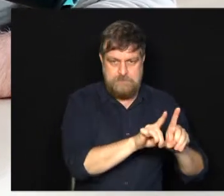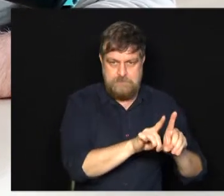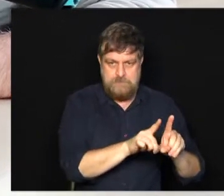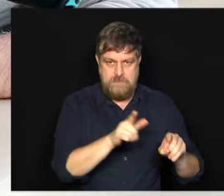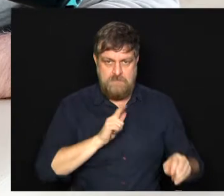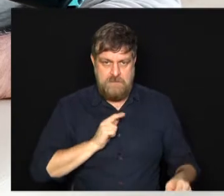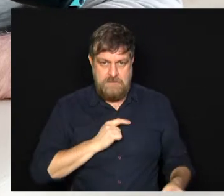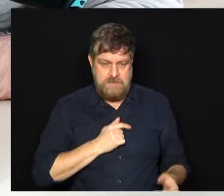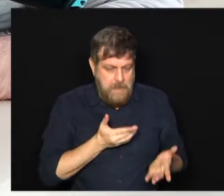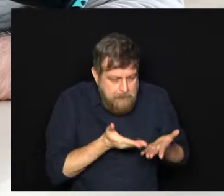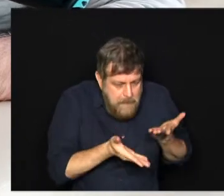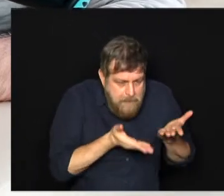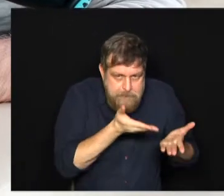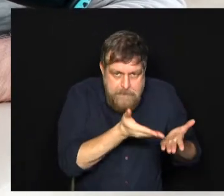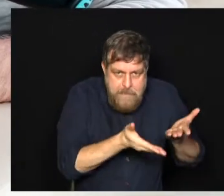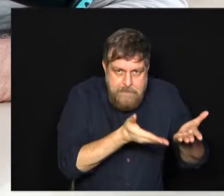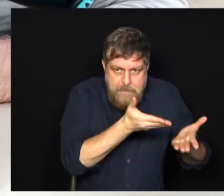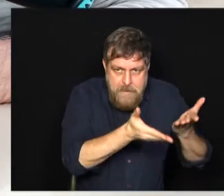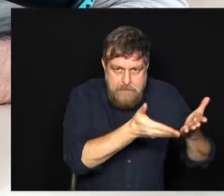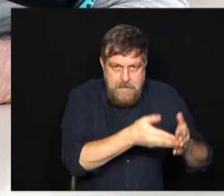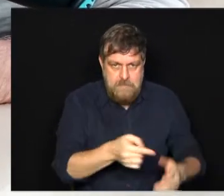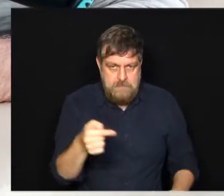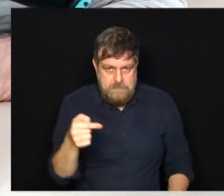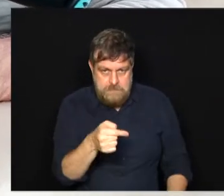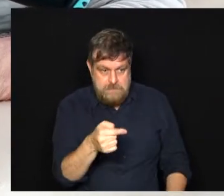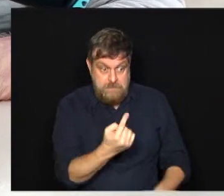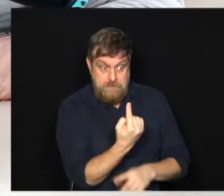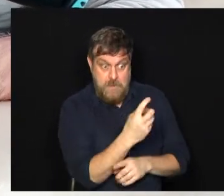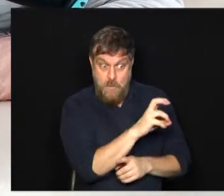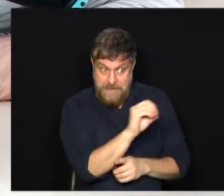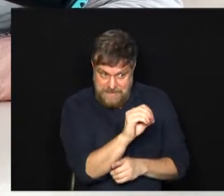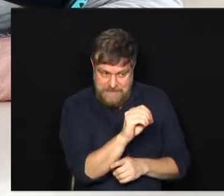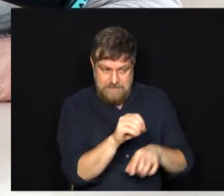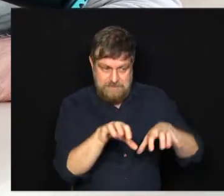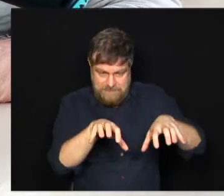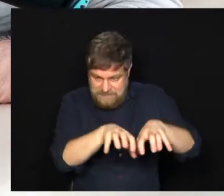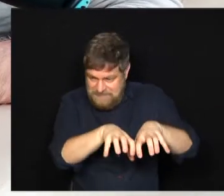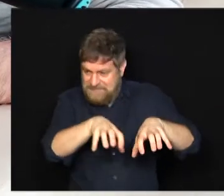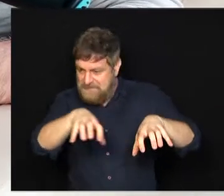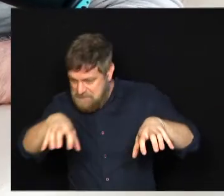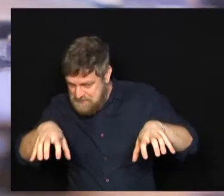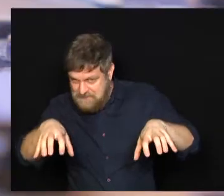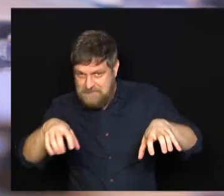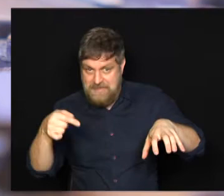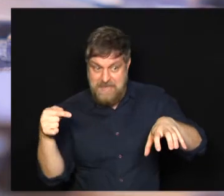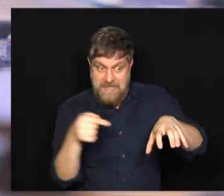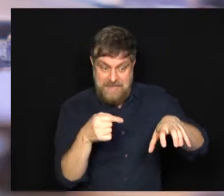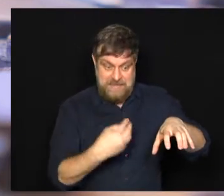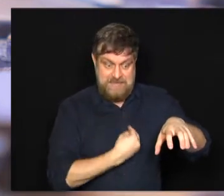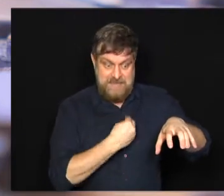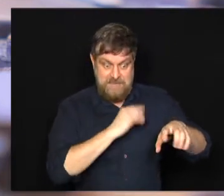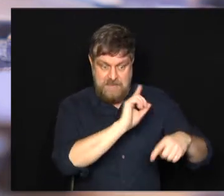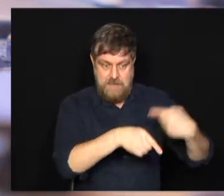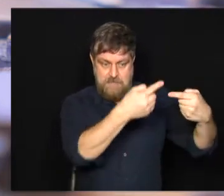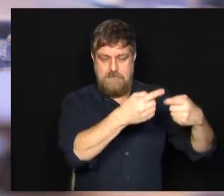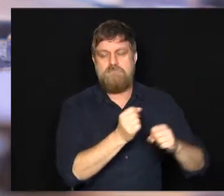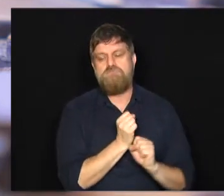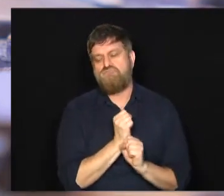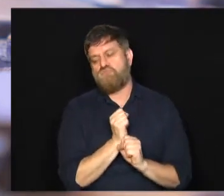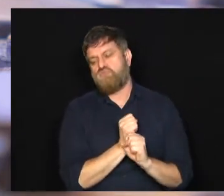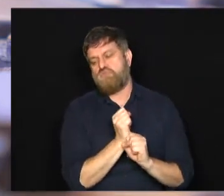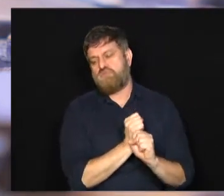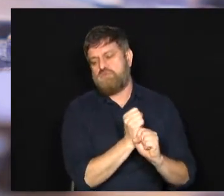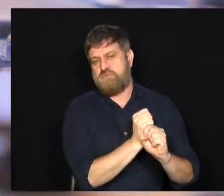uma intervenção. Mudou totalmente o estilo de vida daquele grupo. Exatamente. Então, anos depois,